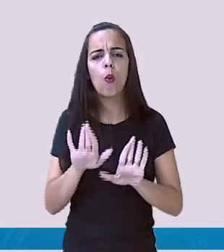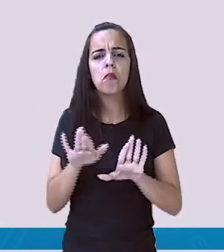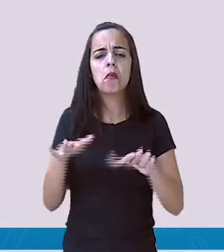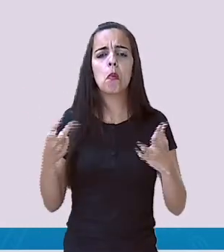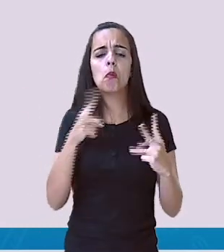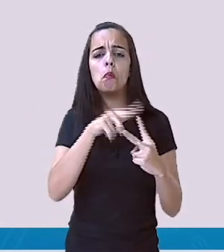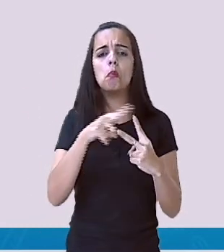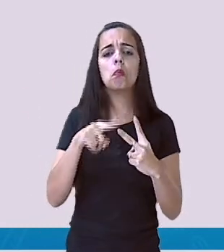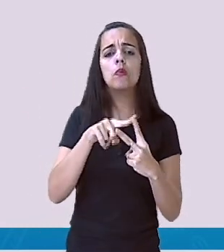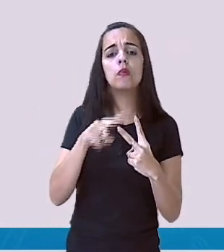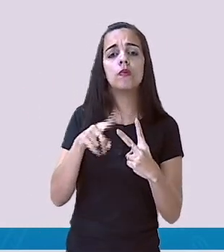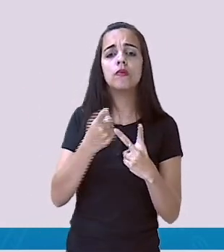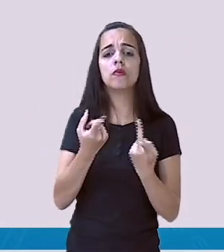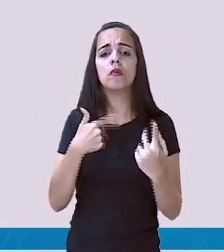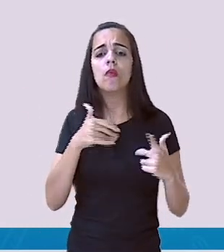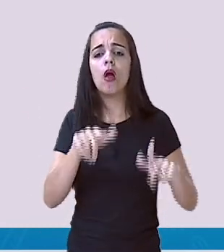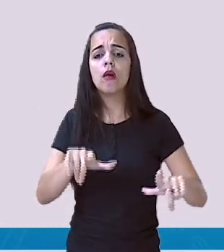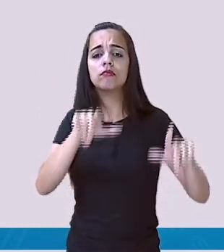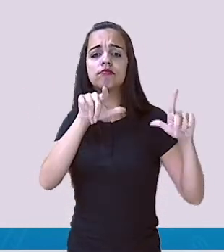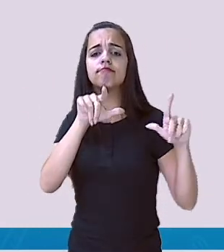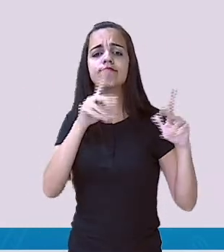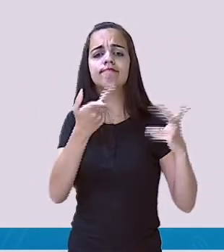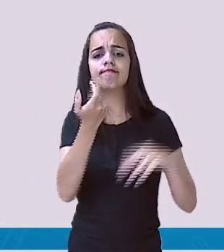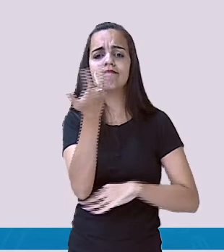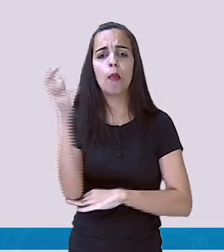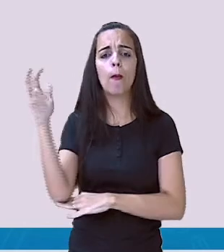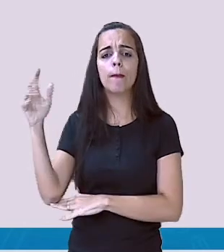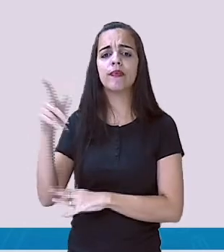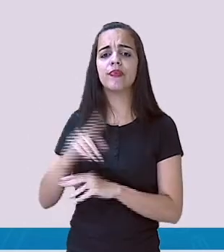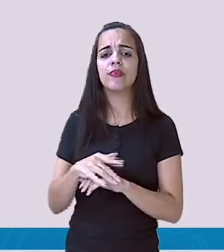delas é uma paisagem,